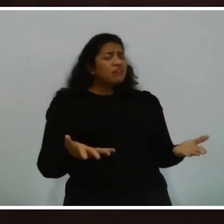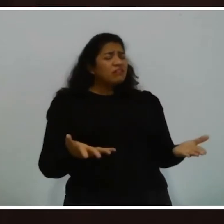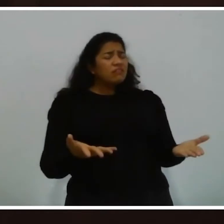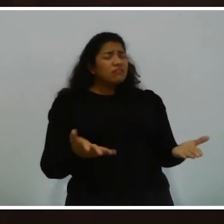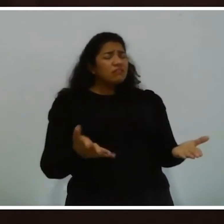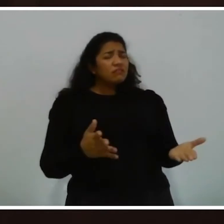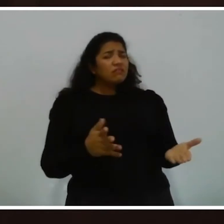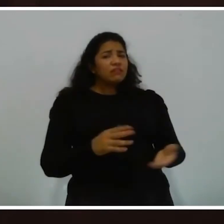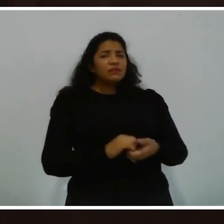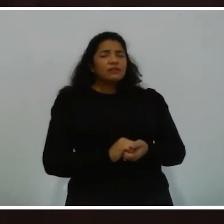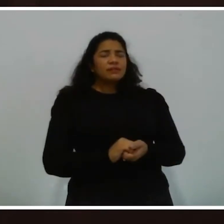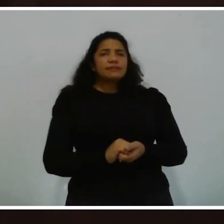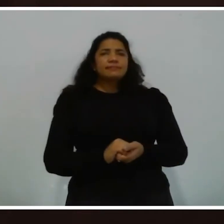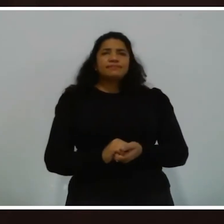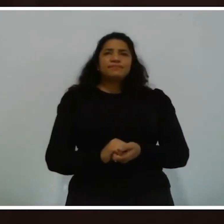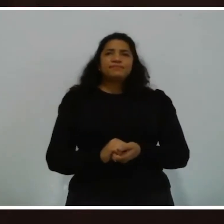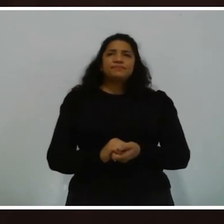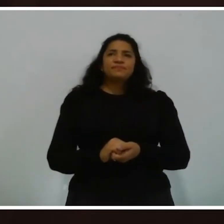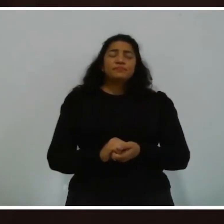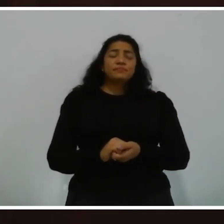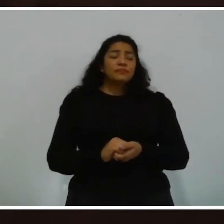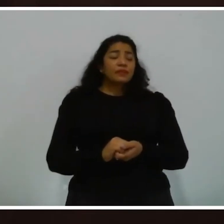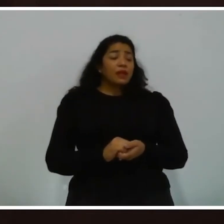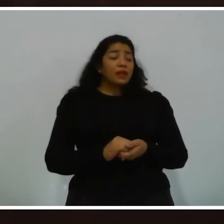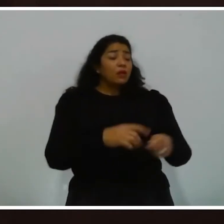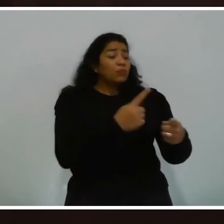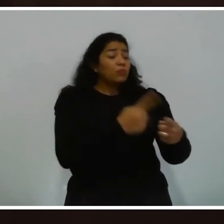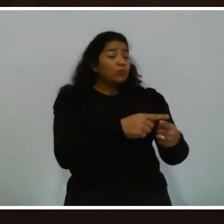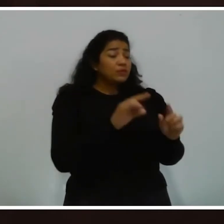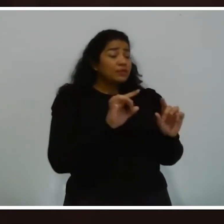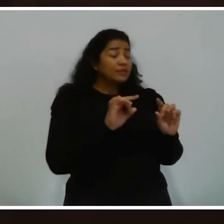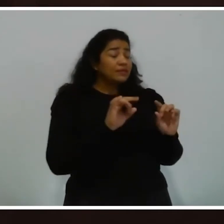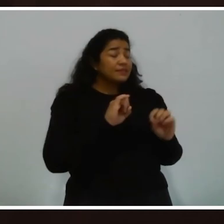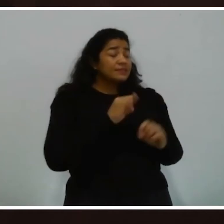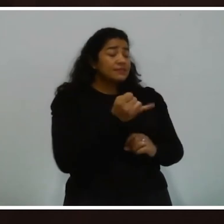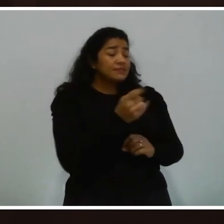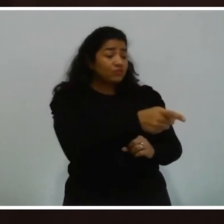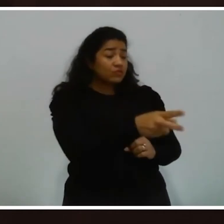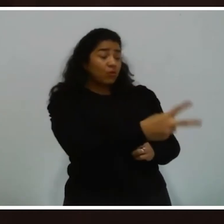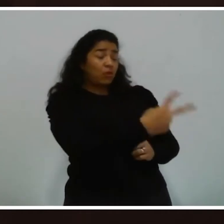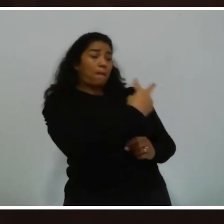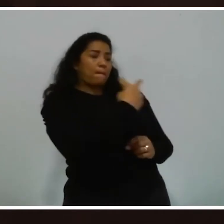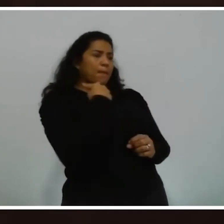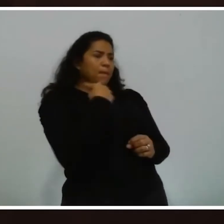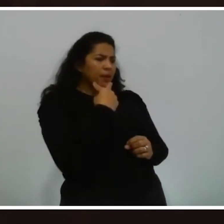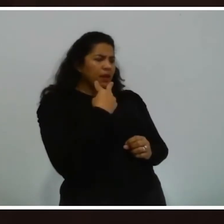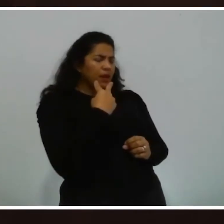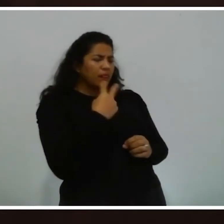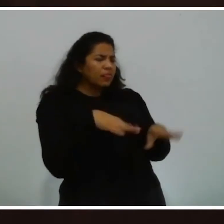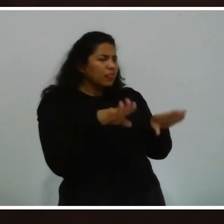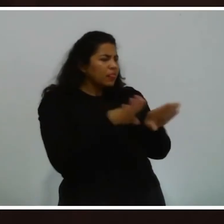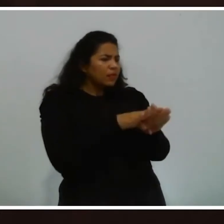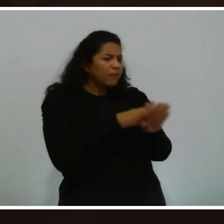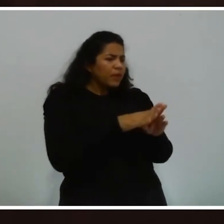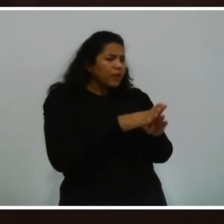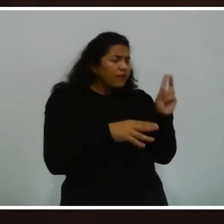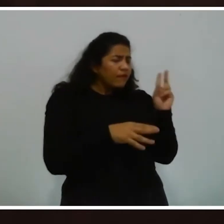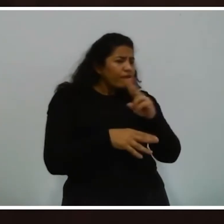Né? Quem me vê a mim, vê o Pai. Como dizes